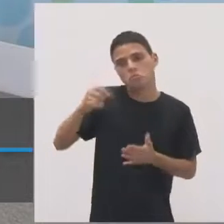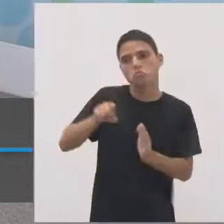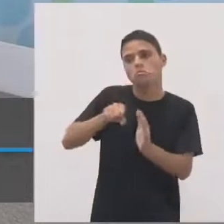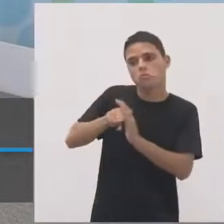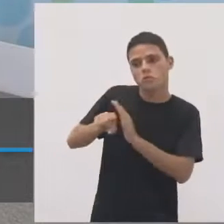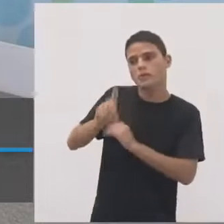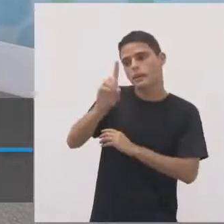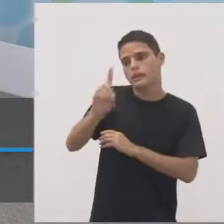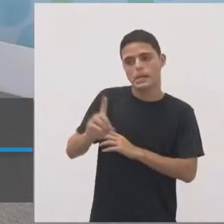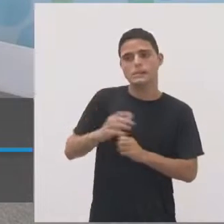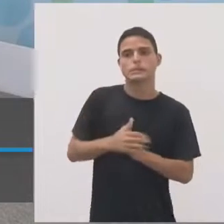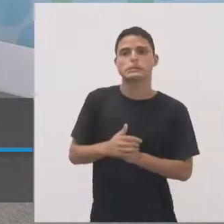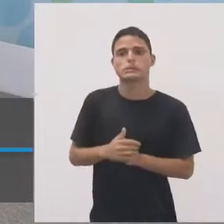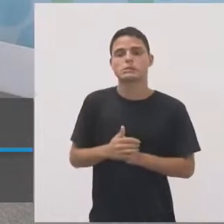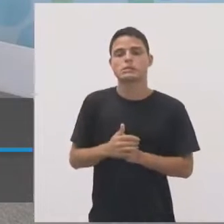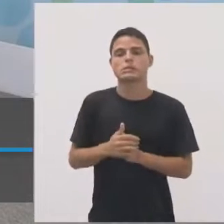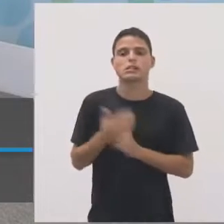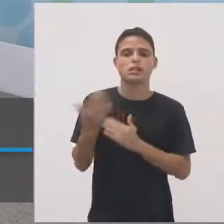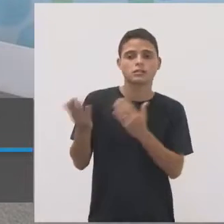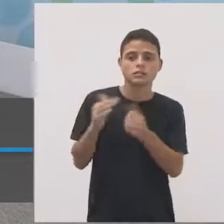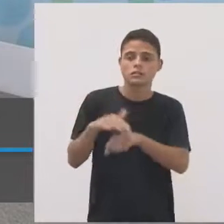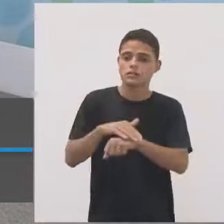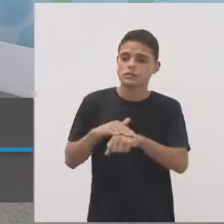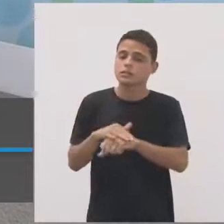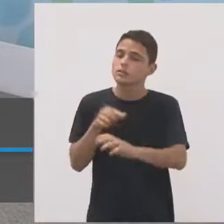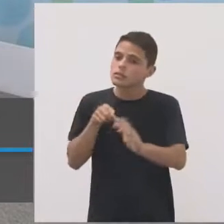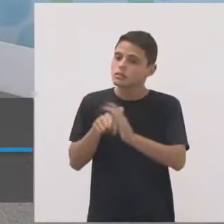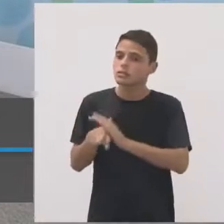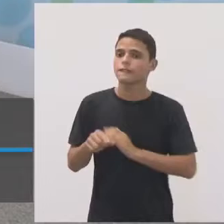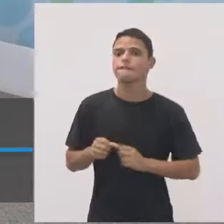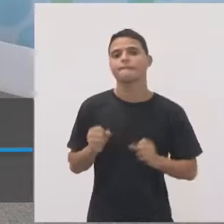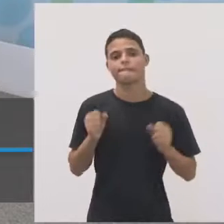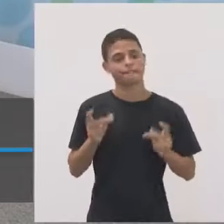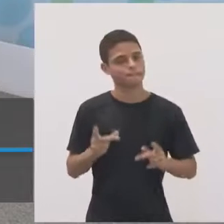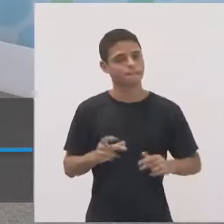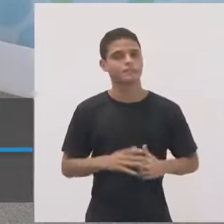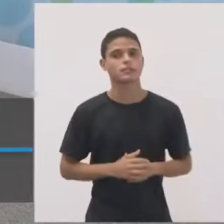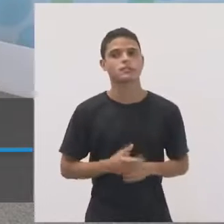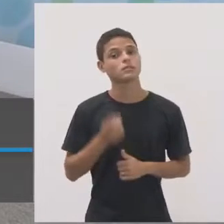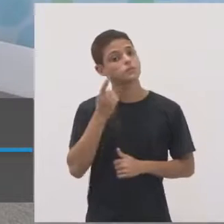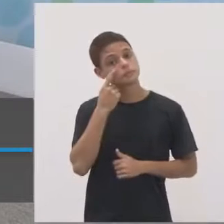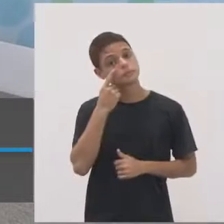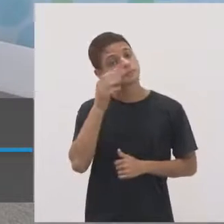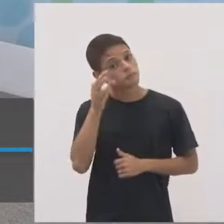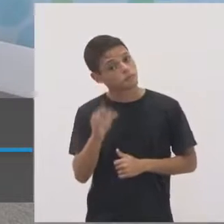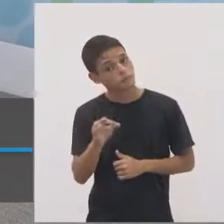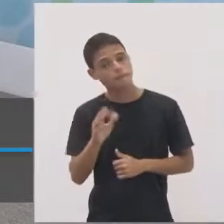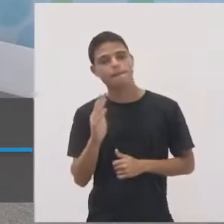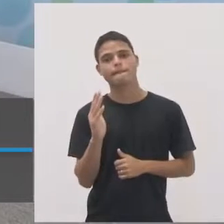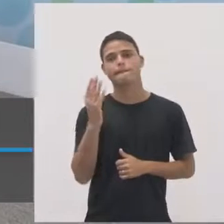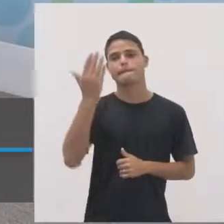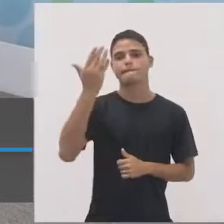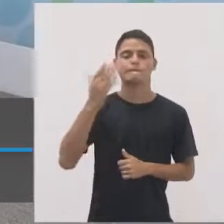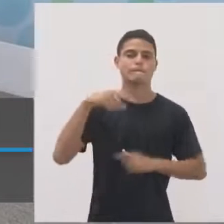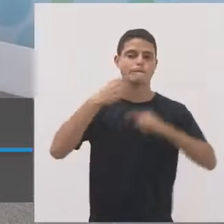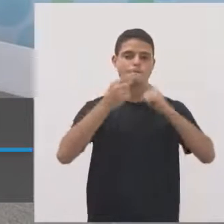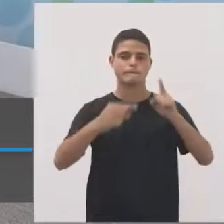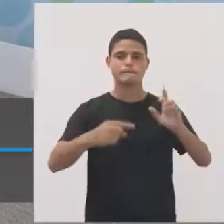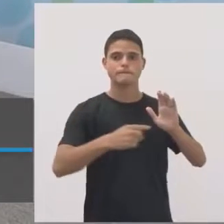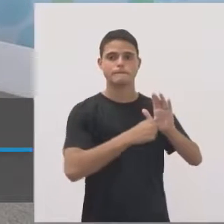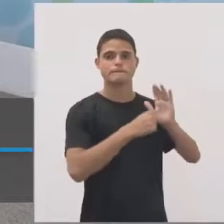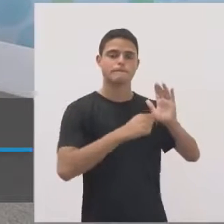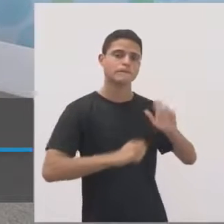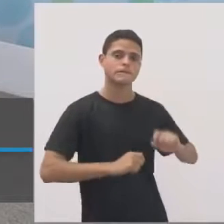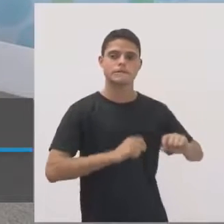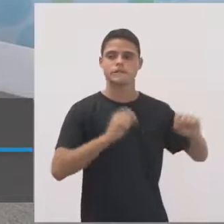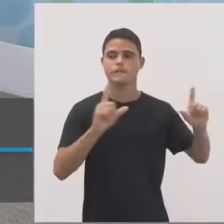ou manda lá no atendimento. Se certifiquem, né, Felipe? Sim, porque depois que apertou, aí já era, né,